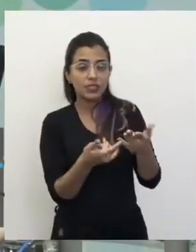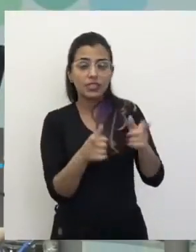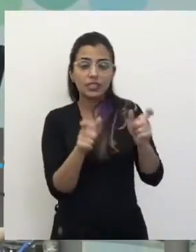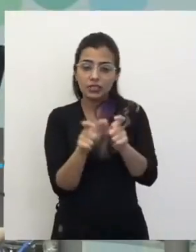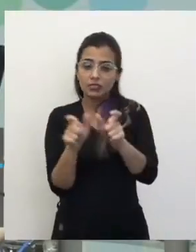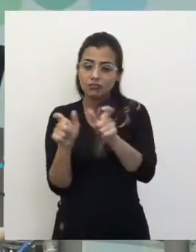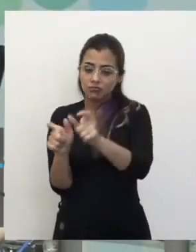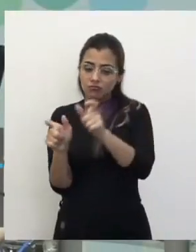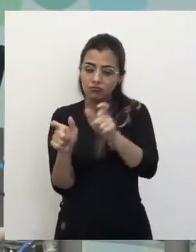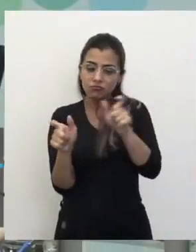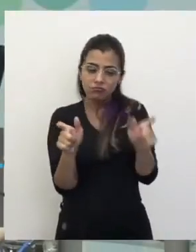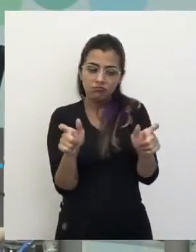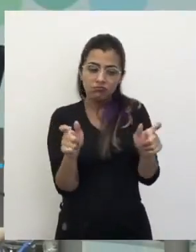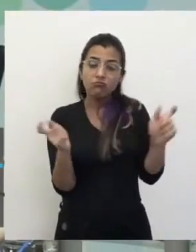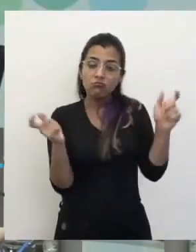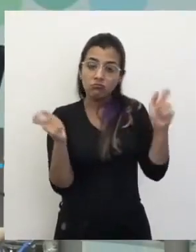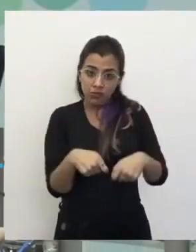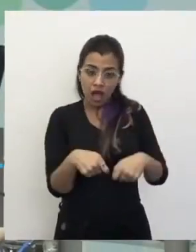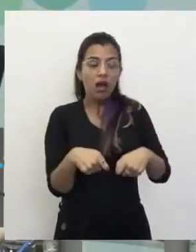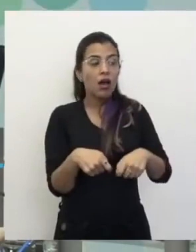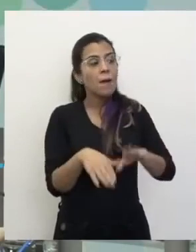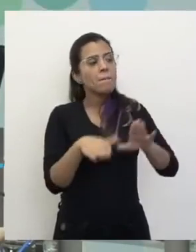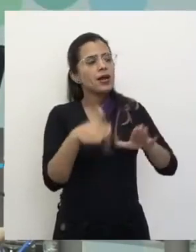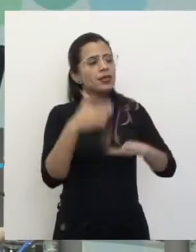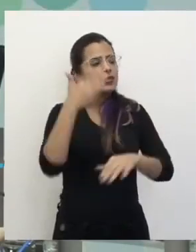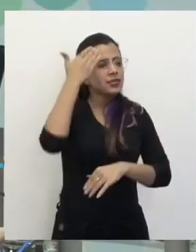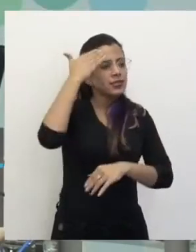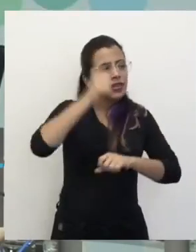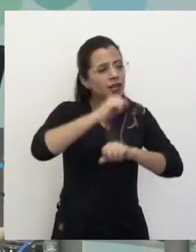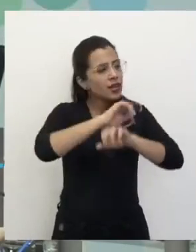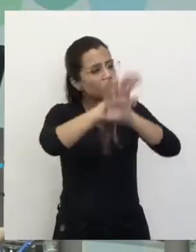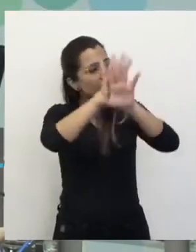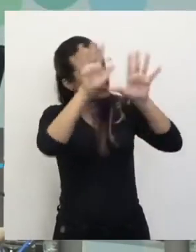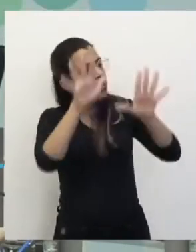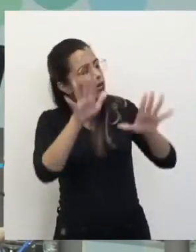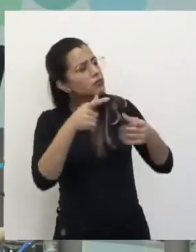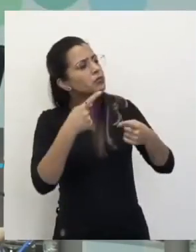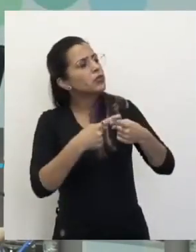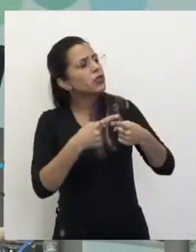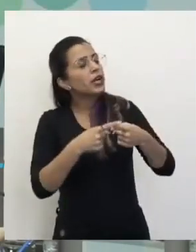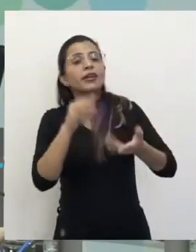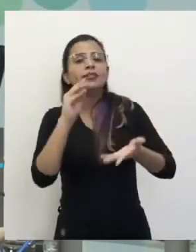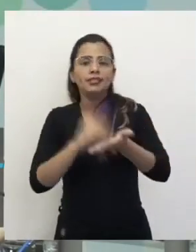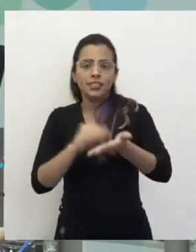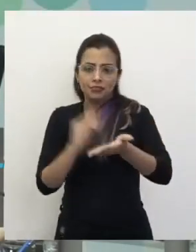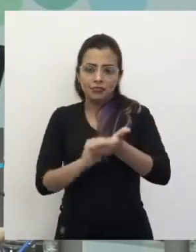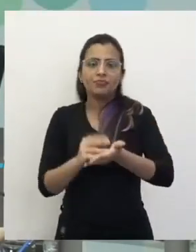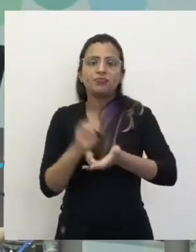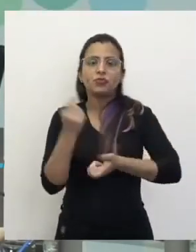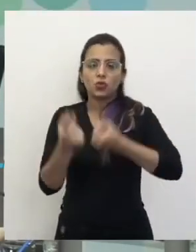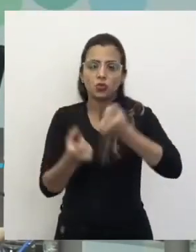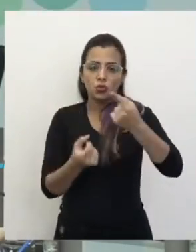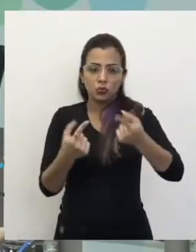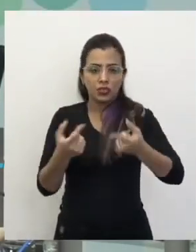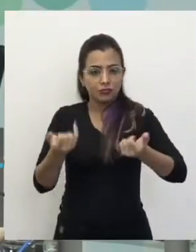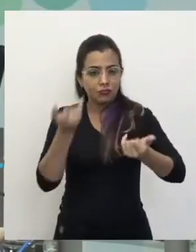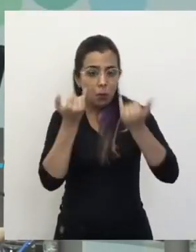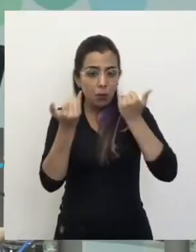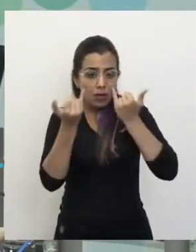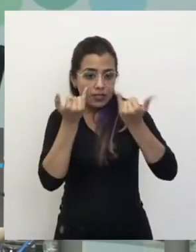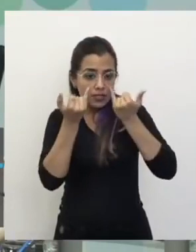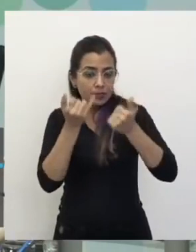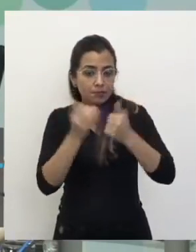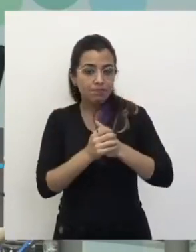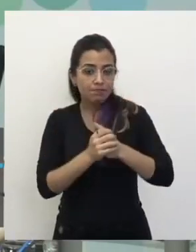sequência legal. Mas por que será que a gente não entende, hein? Porque está faltando coisas, estão faltando. Aí tem gente que está falando assim, poderia